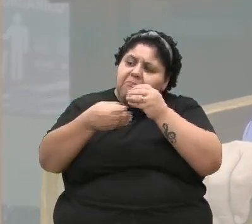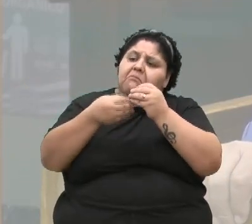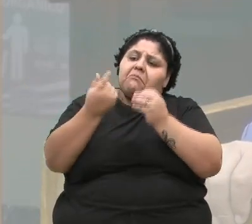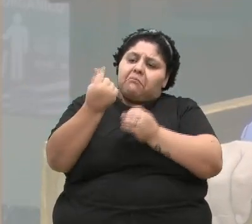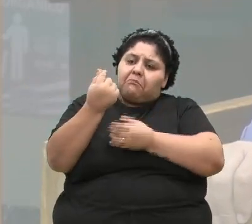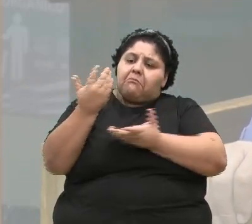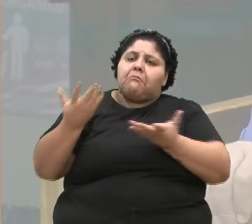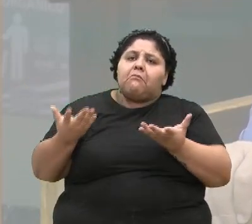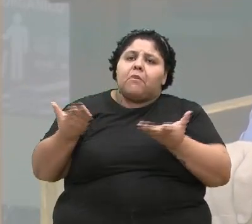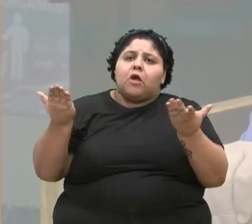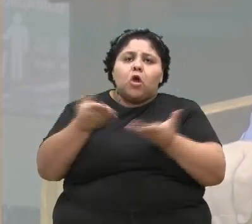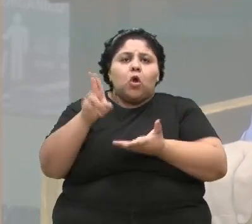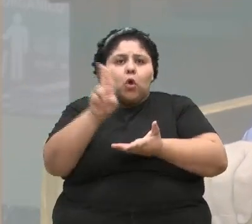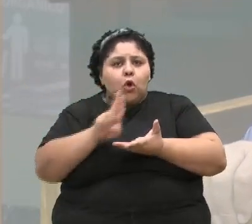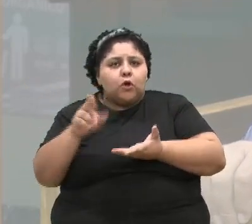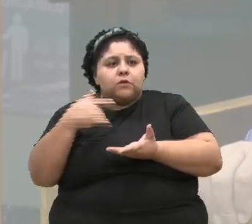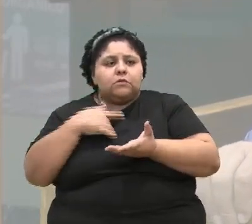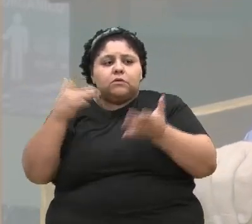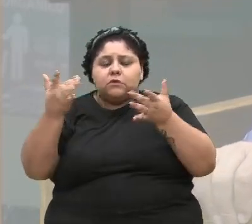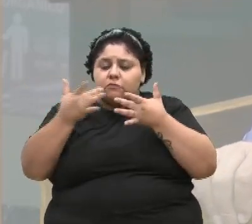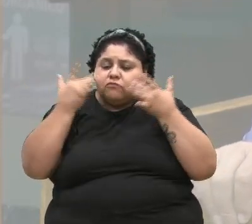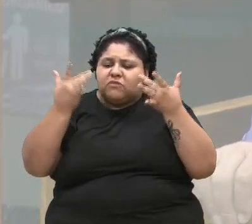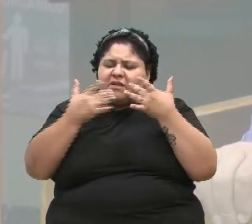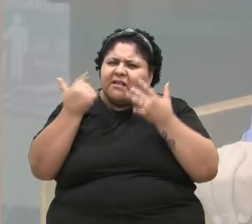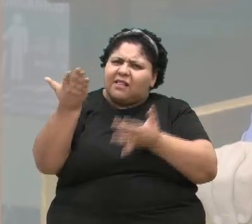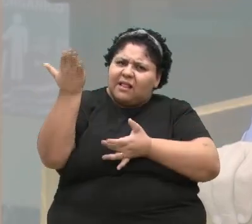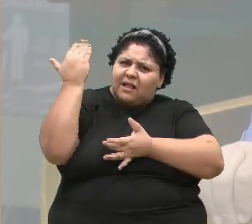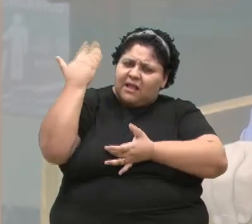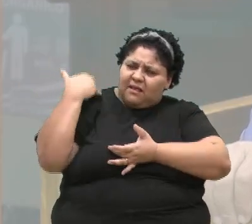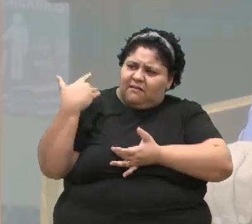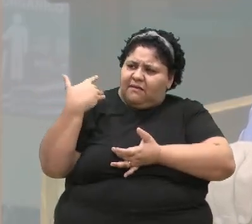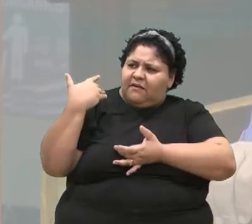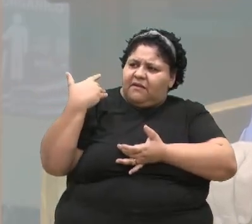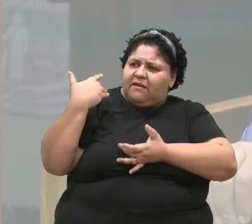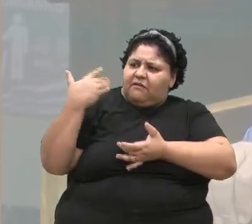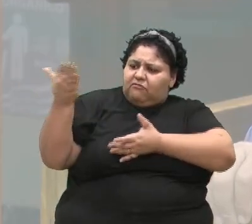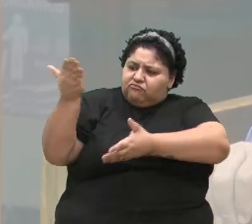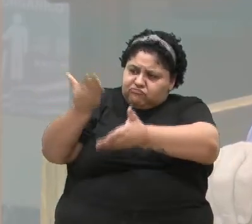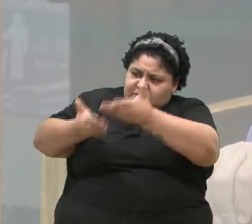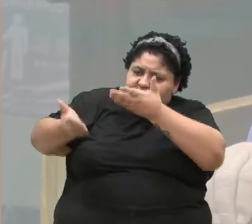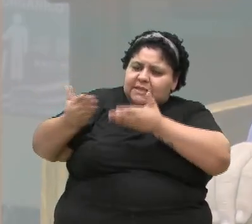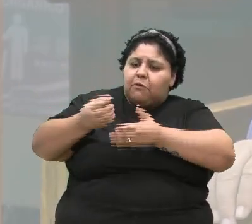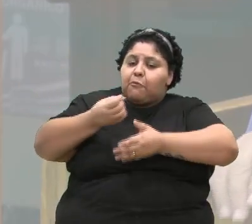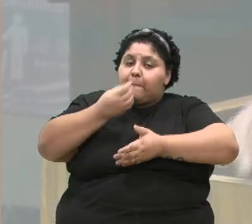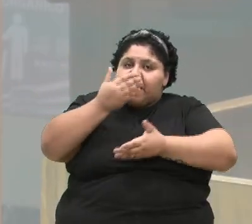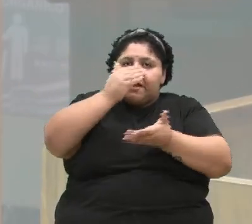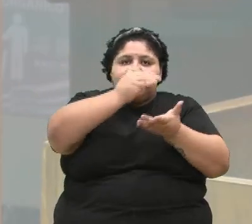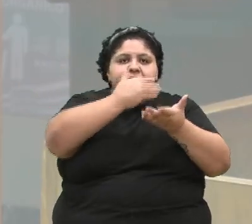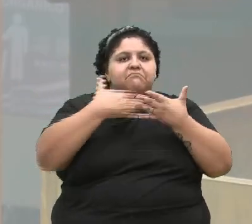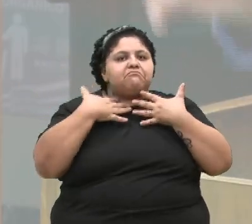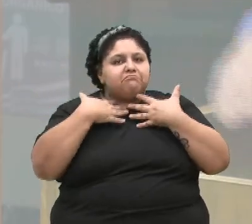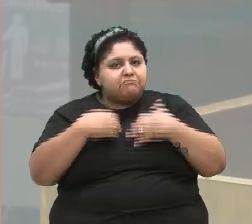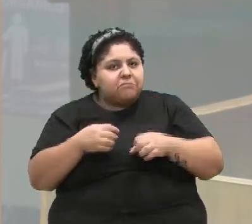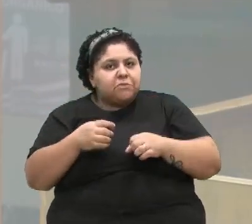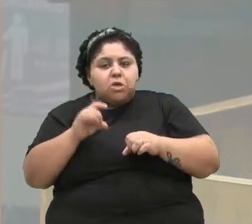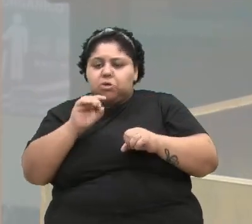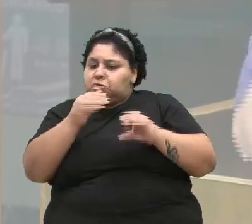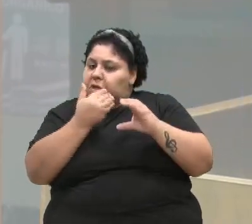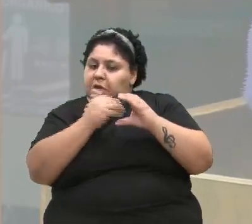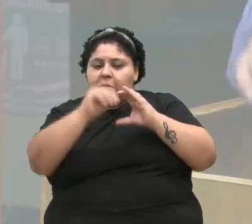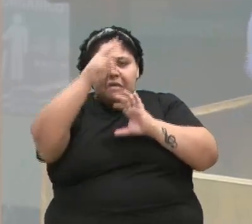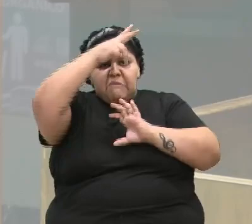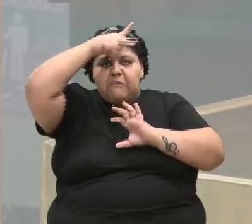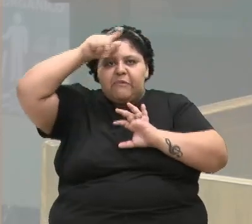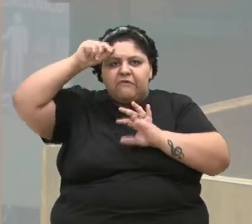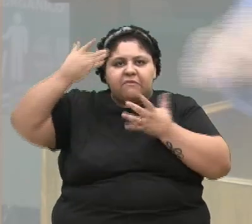usar. Então eu fico bastante contente por aquela época, vereador Felipe, que o senhor nos atendeu muito bem lá na secretaria. Disse, não, nós vamos só encaminhar para o prefeito, mas isso